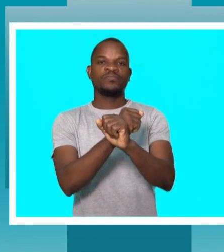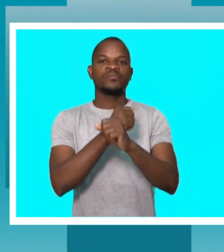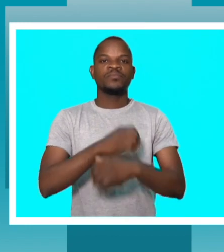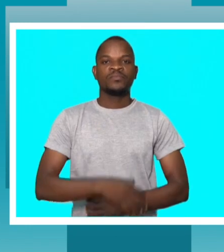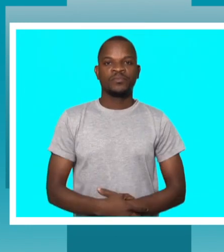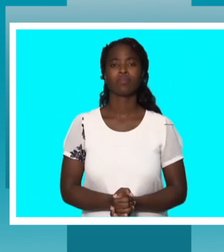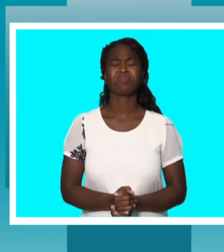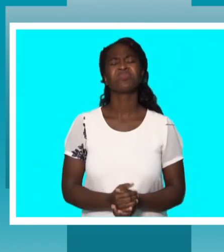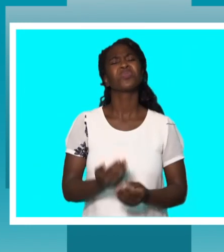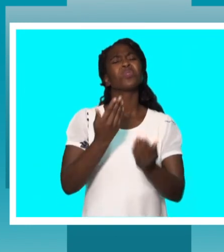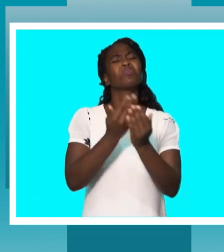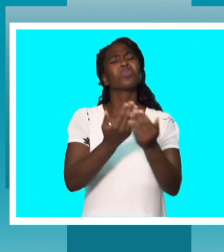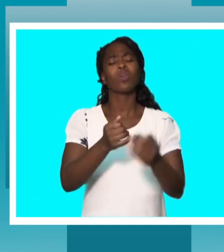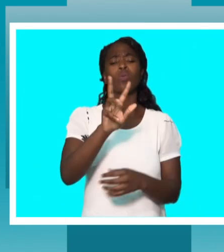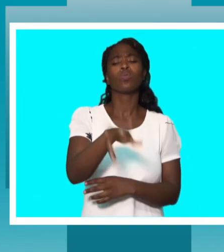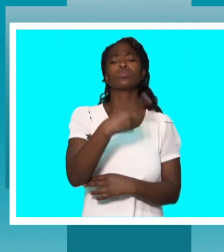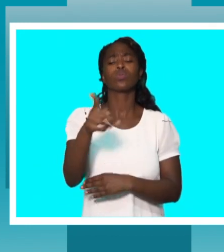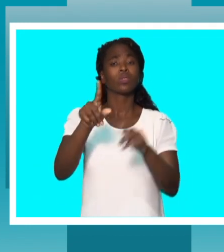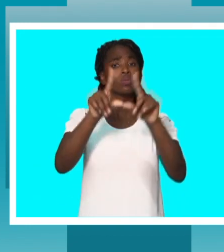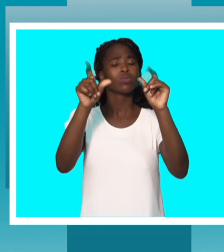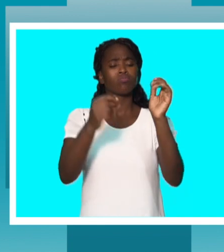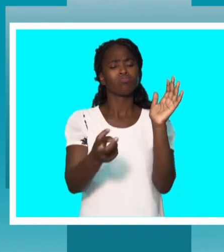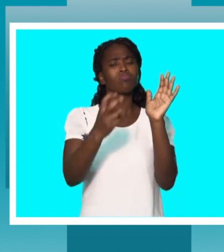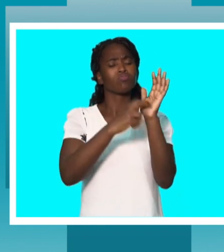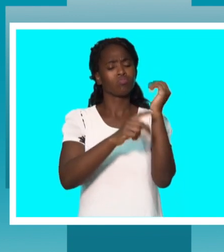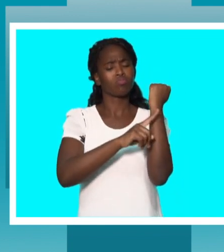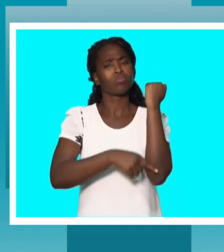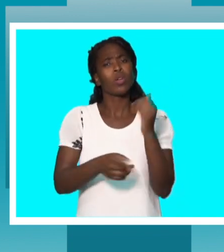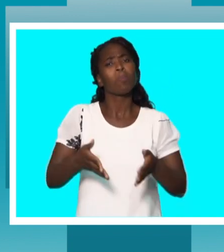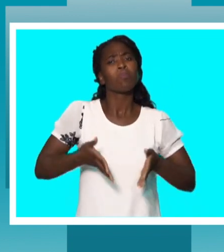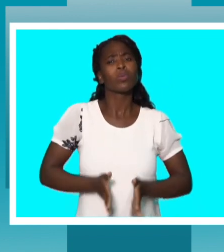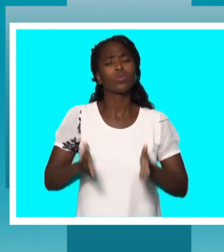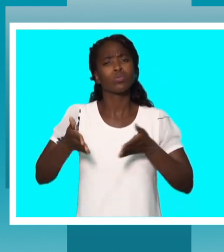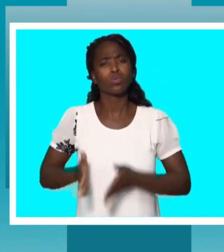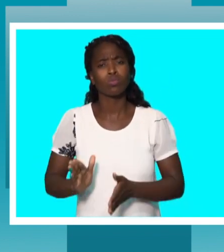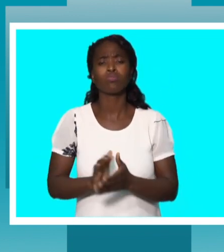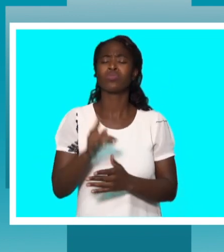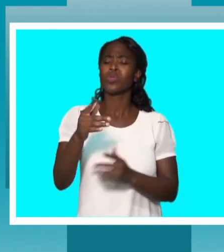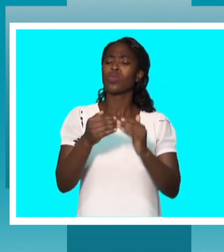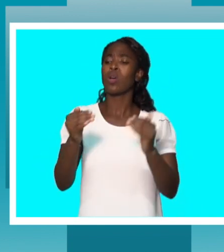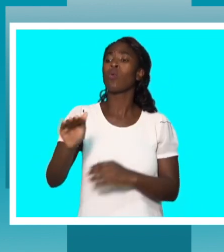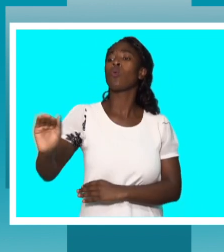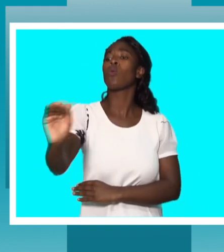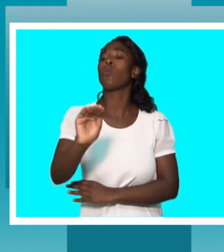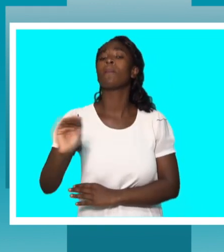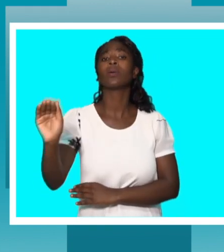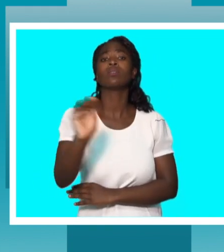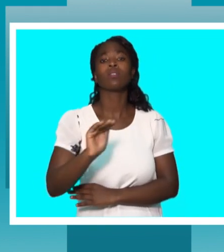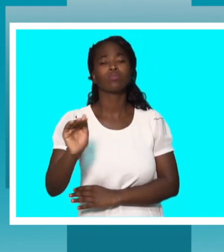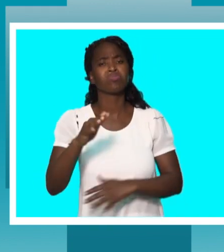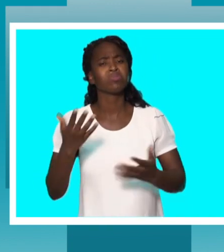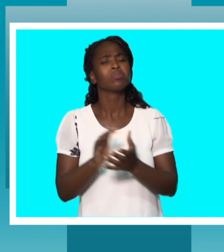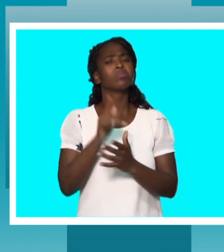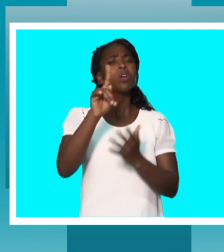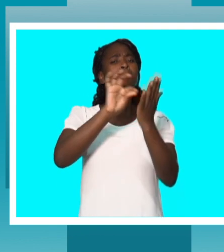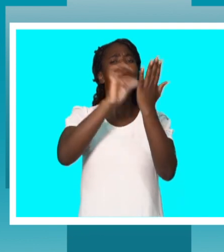me prevenir. Porque este e outros assuntos sobre saúde sexual e reprodutiva merecem ser esclarecidos a esta